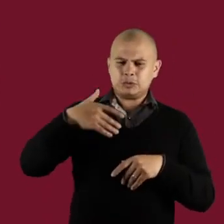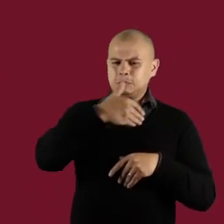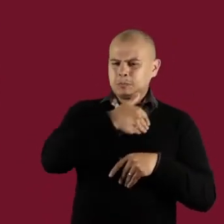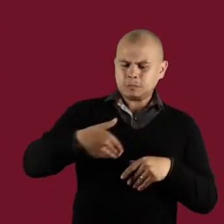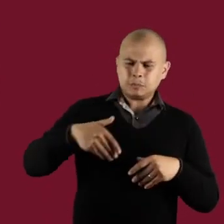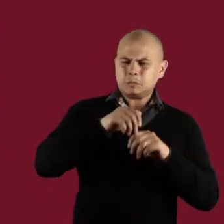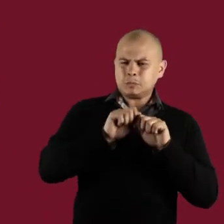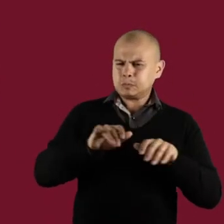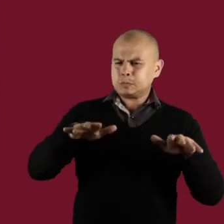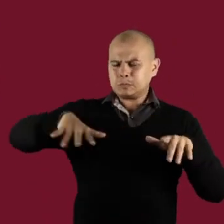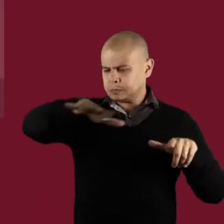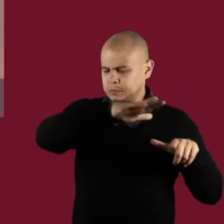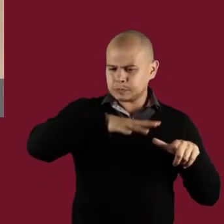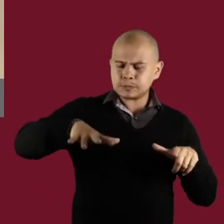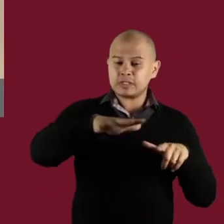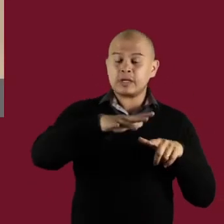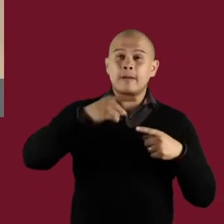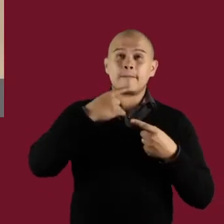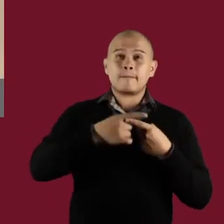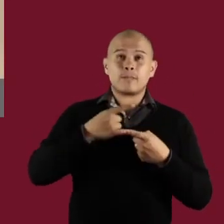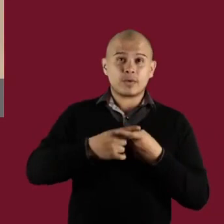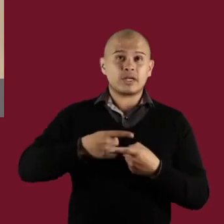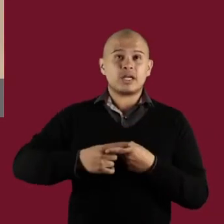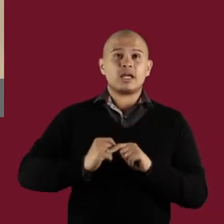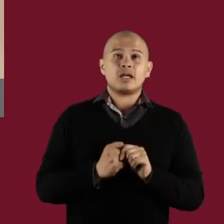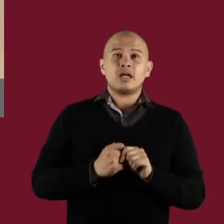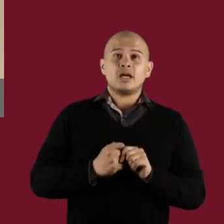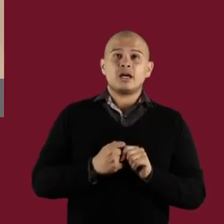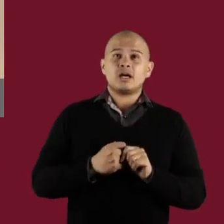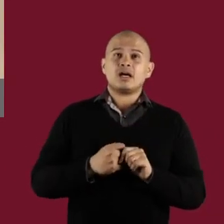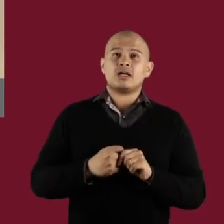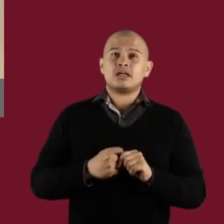foi muito importante nesse período de pandemia,